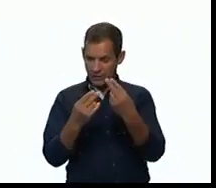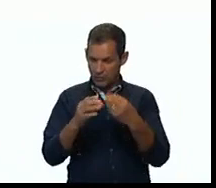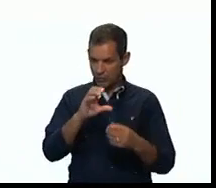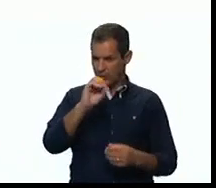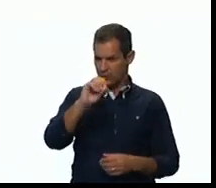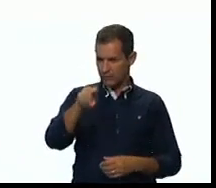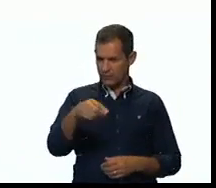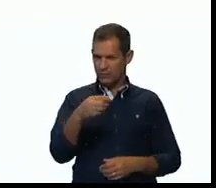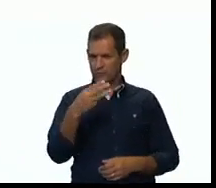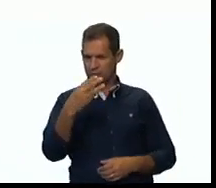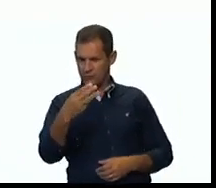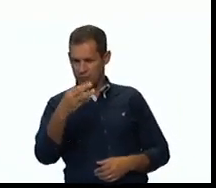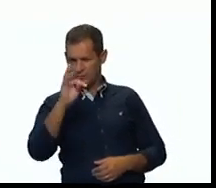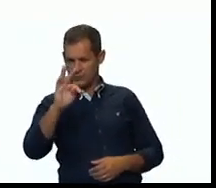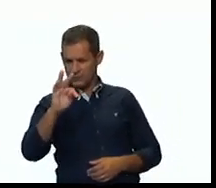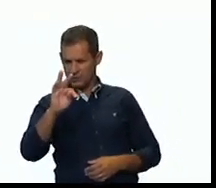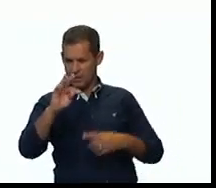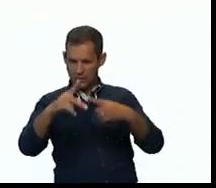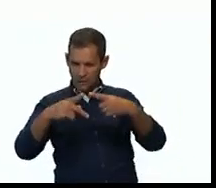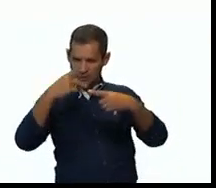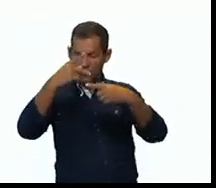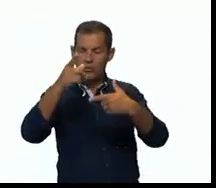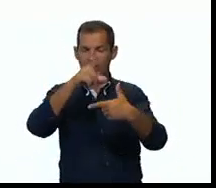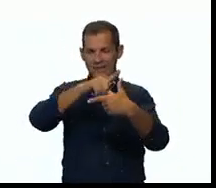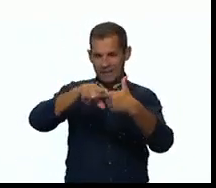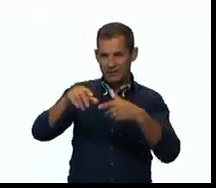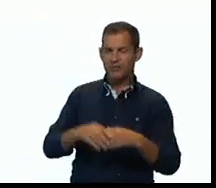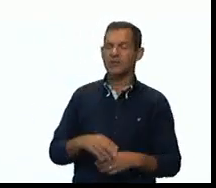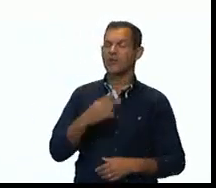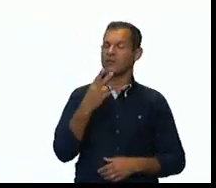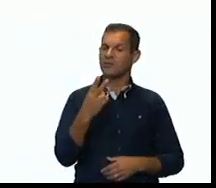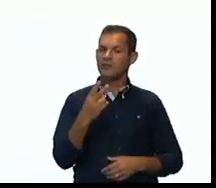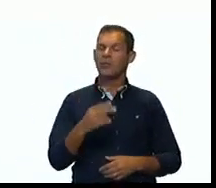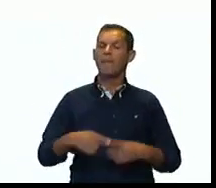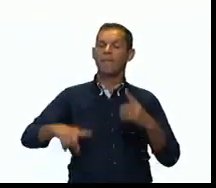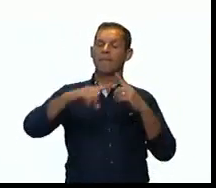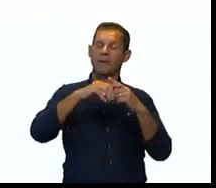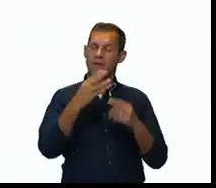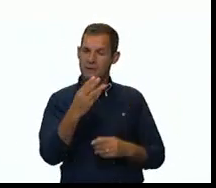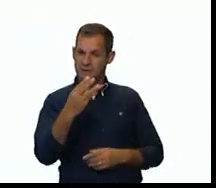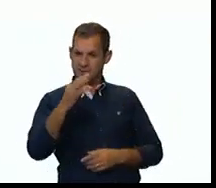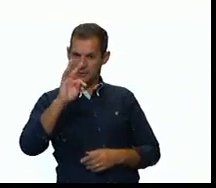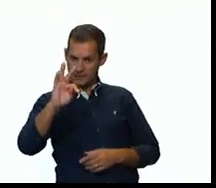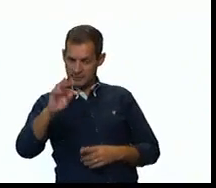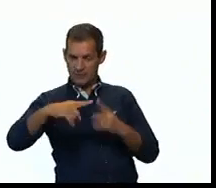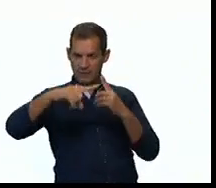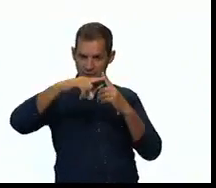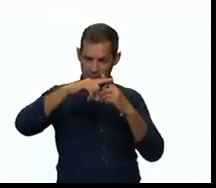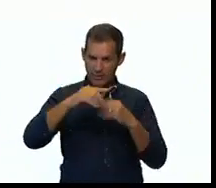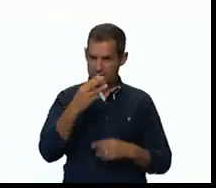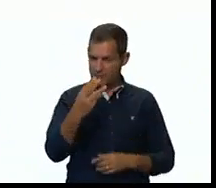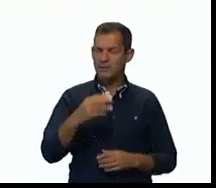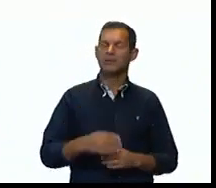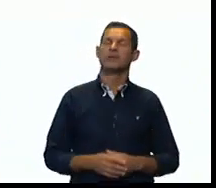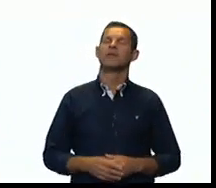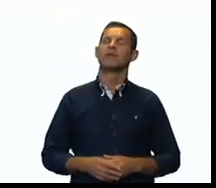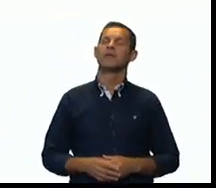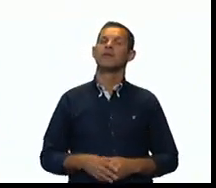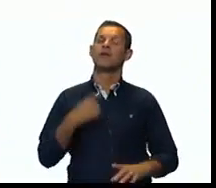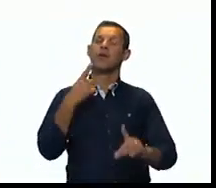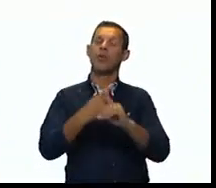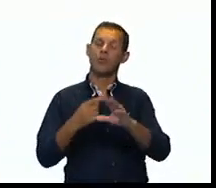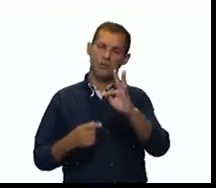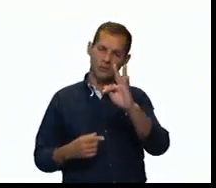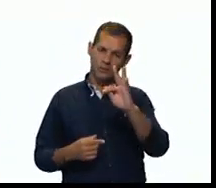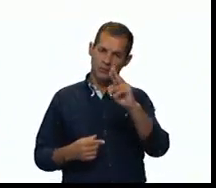a 0,3t ao quadrado dividido por 2, mais 3t mais 3. Encontramos